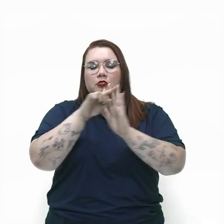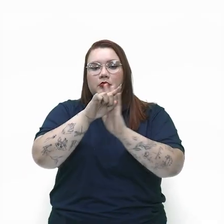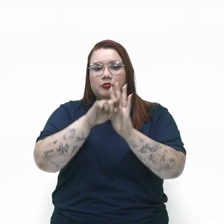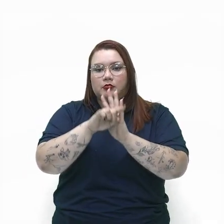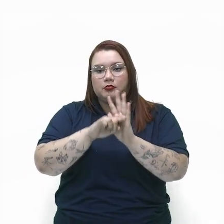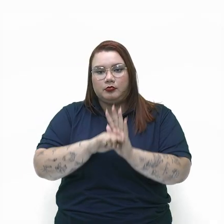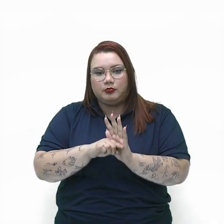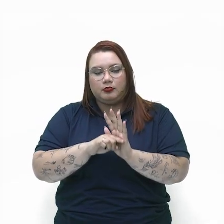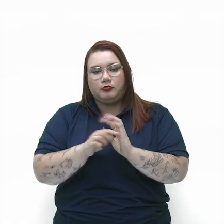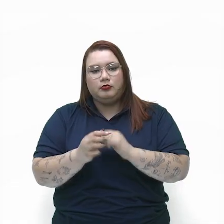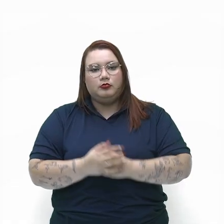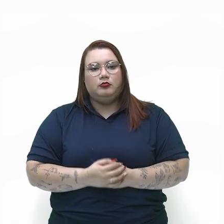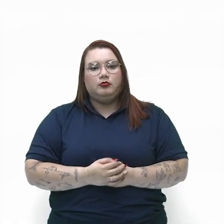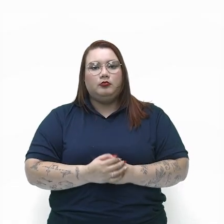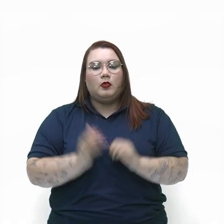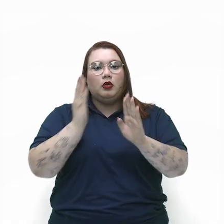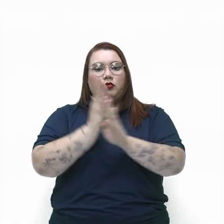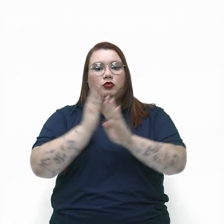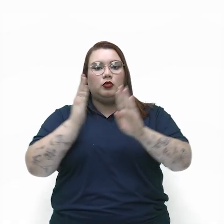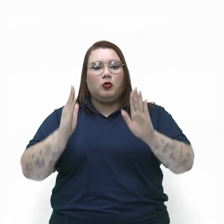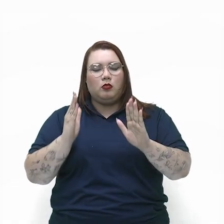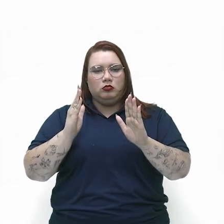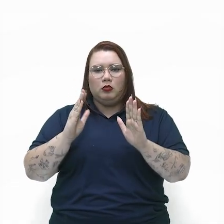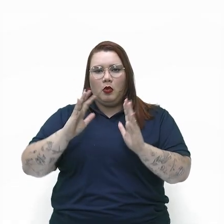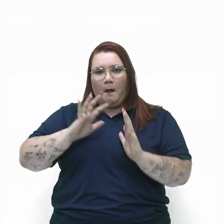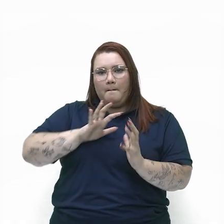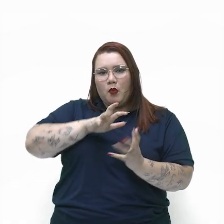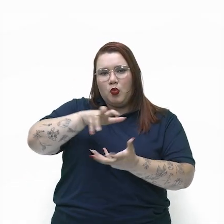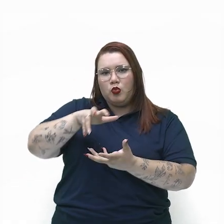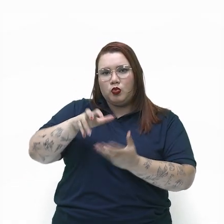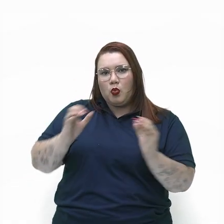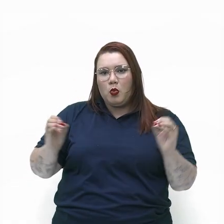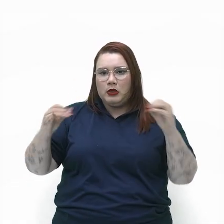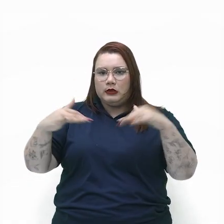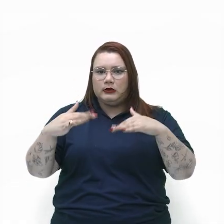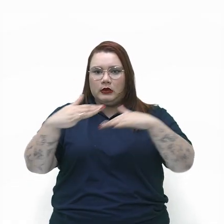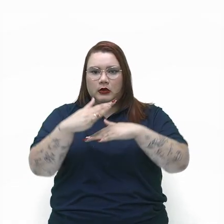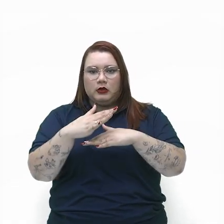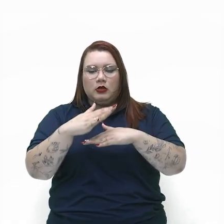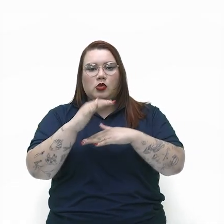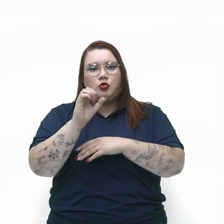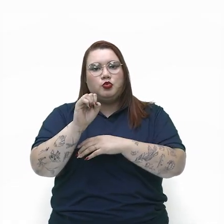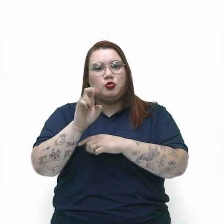essas pesquisas? Encontrar mundos oceânicos